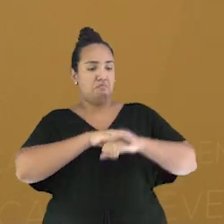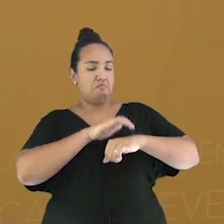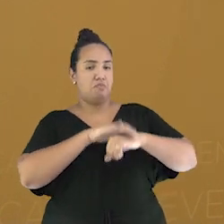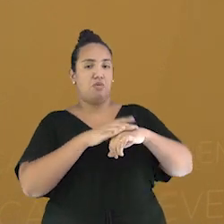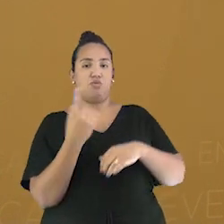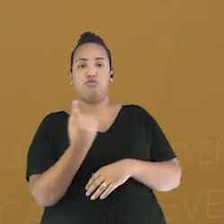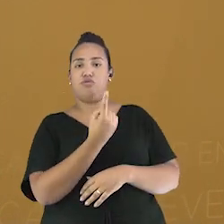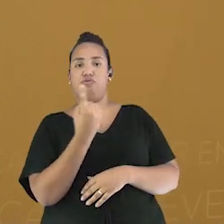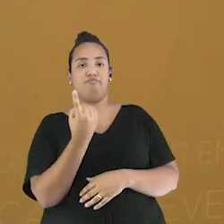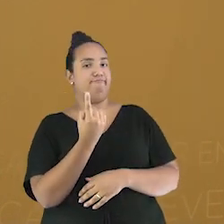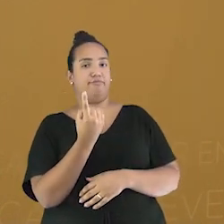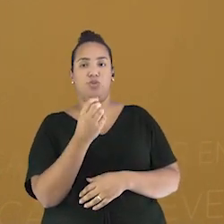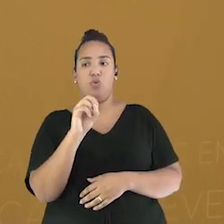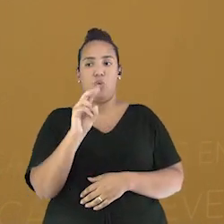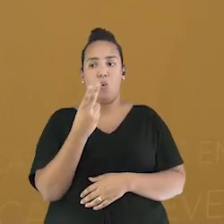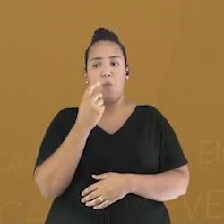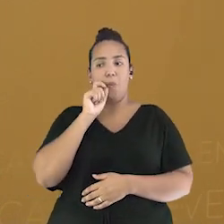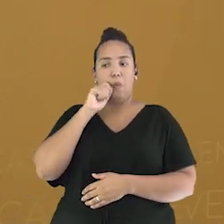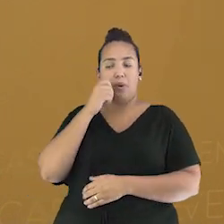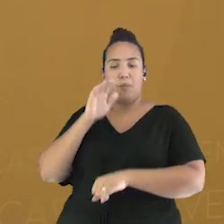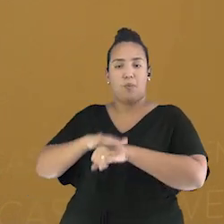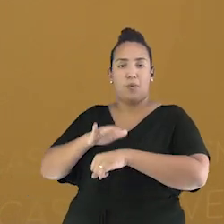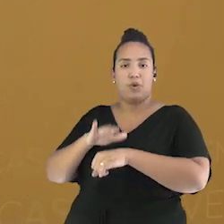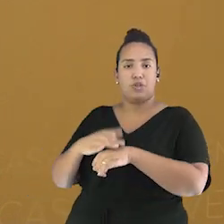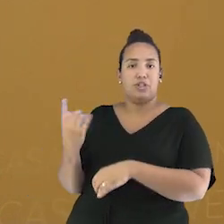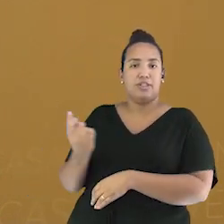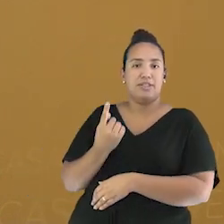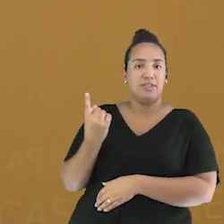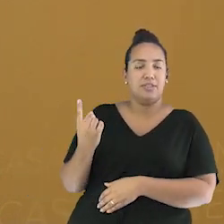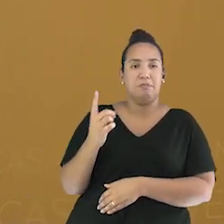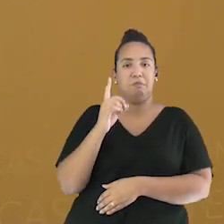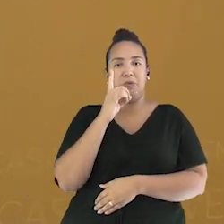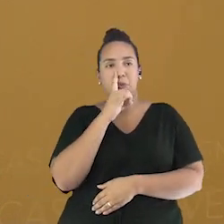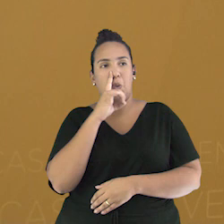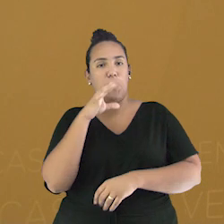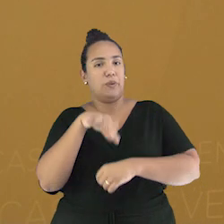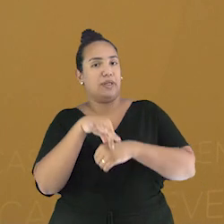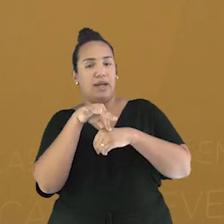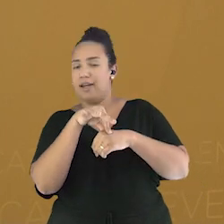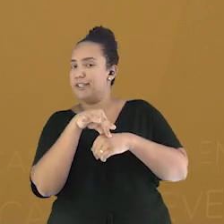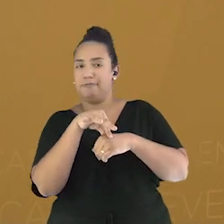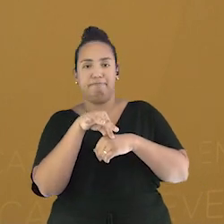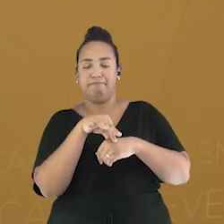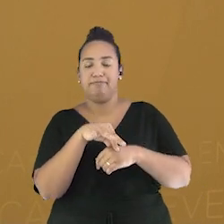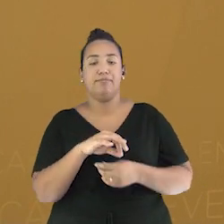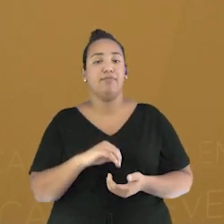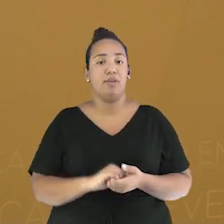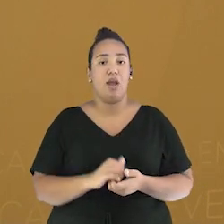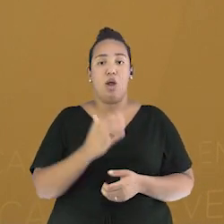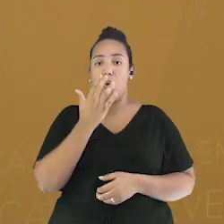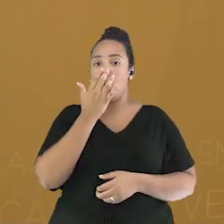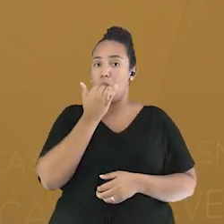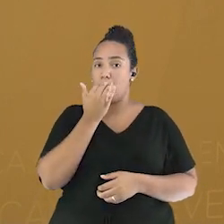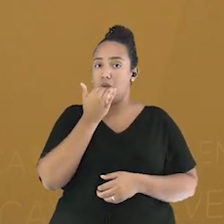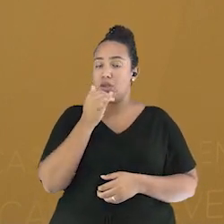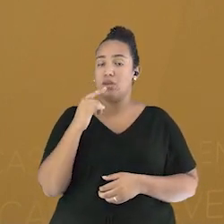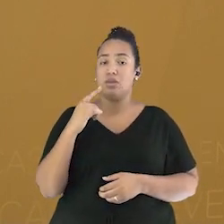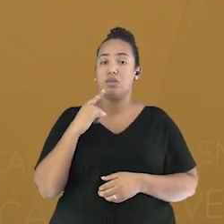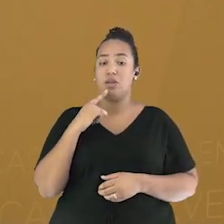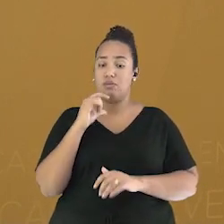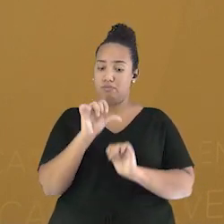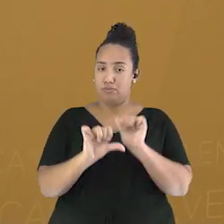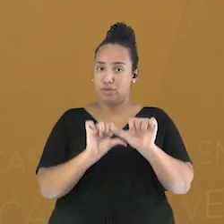conta própria, ou aquele pão, ou o biscoito, ou a carne, dentre outros alimentos. Os alimentos sofrem